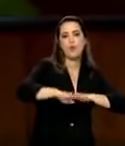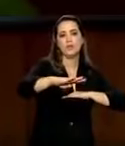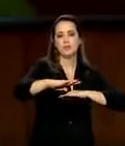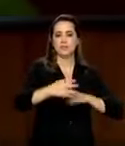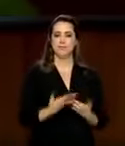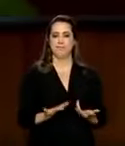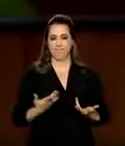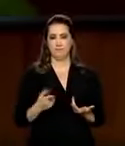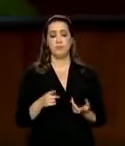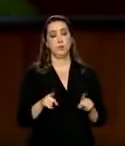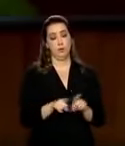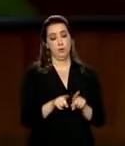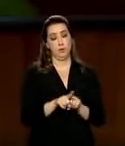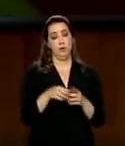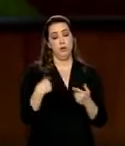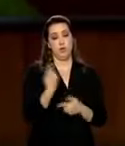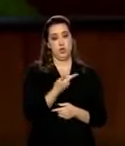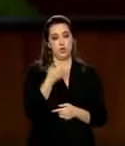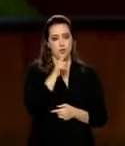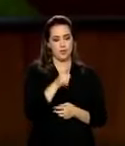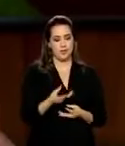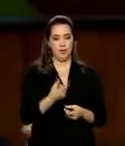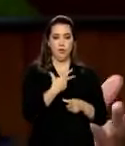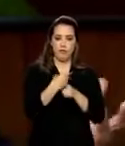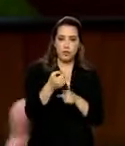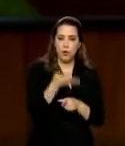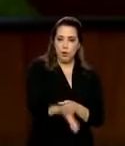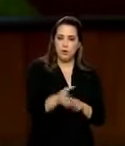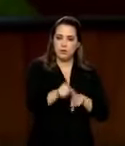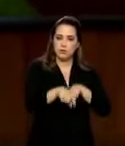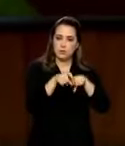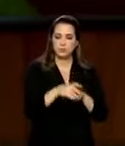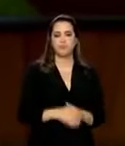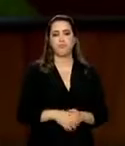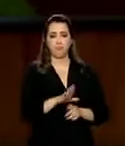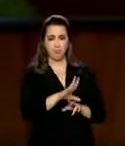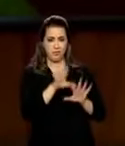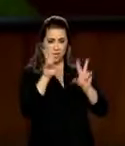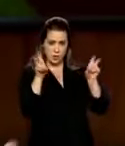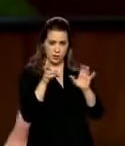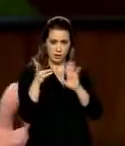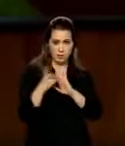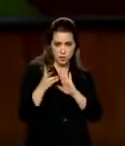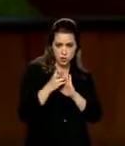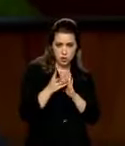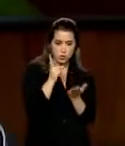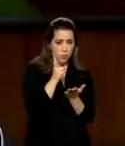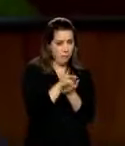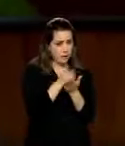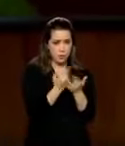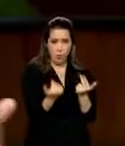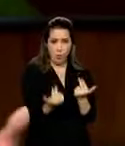eles vão indo para o mesmo caminho. Você pode ver, quanto índio pode produzir a mais para o Brasil quando eles tiveram a